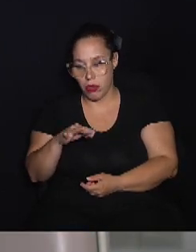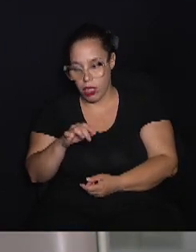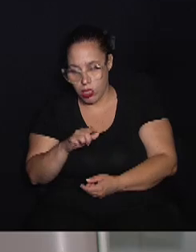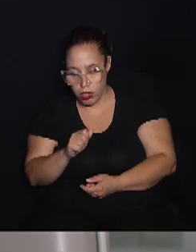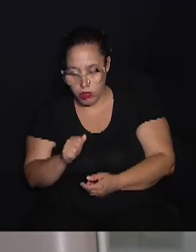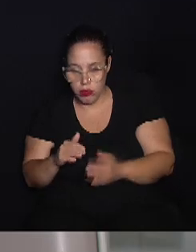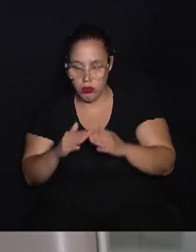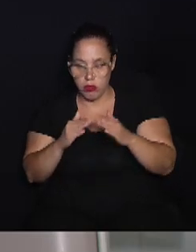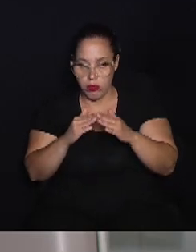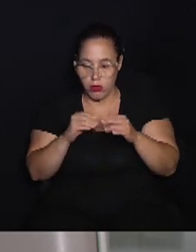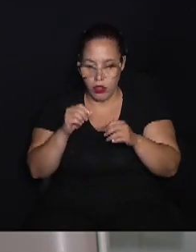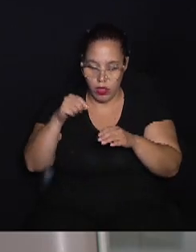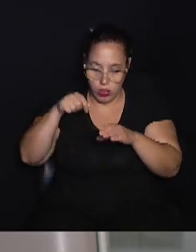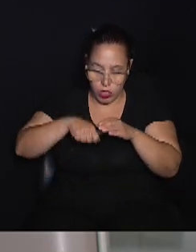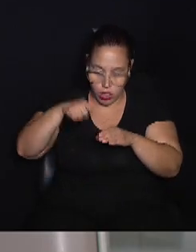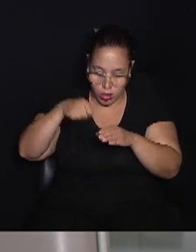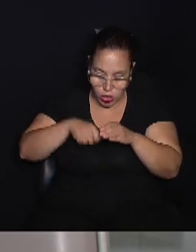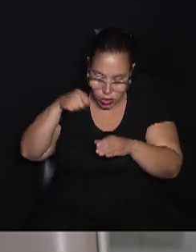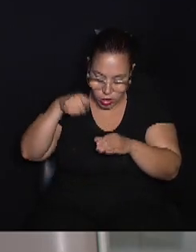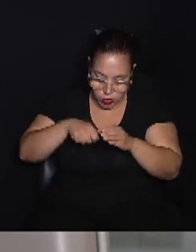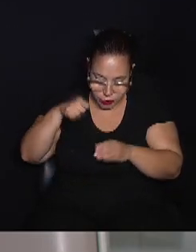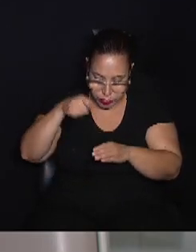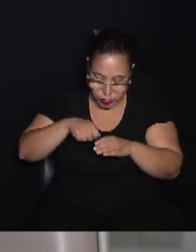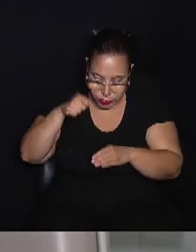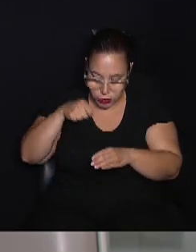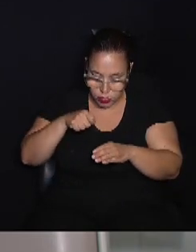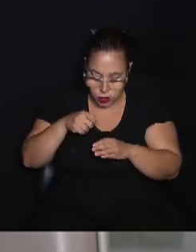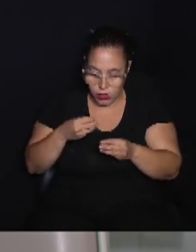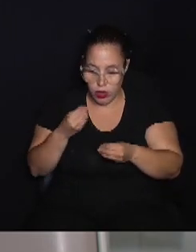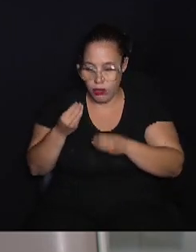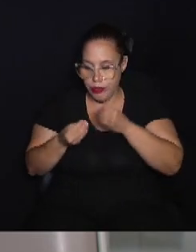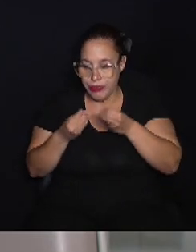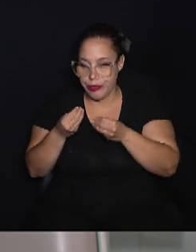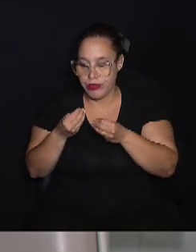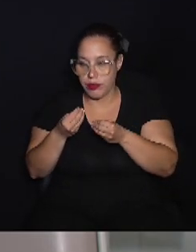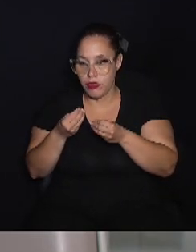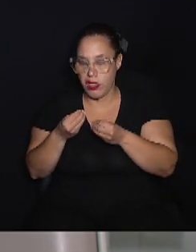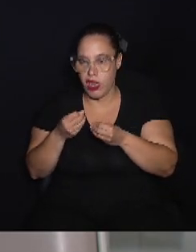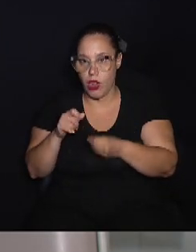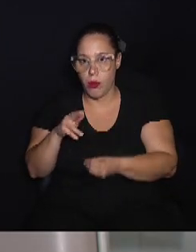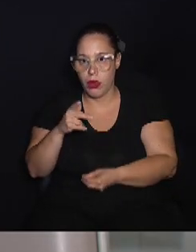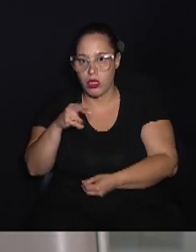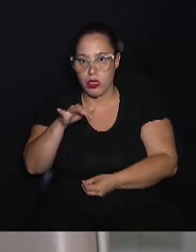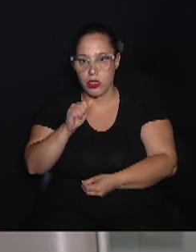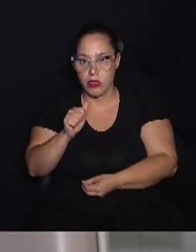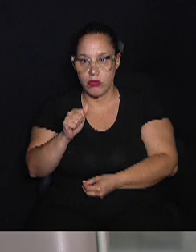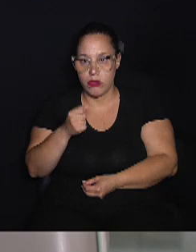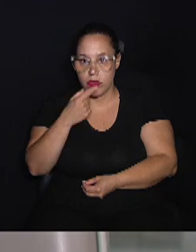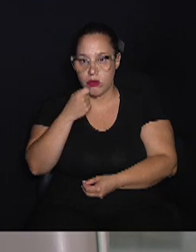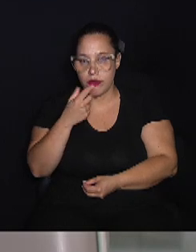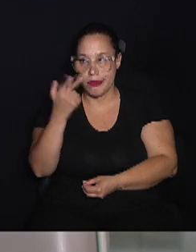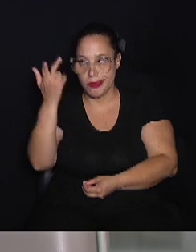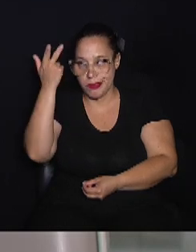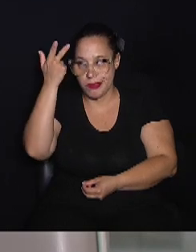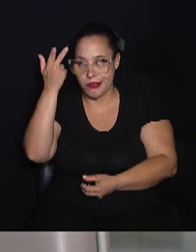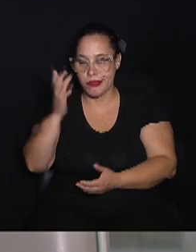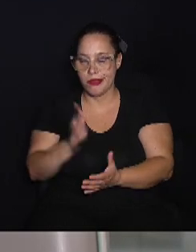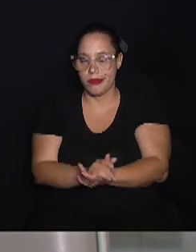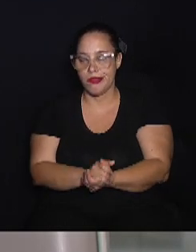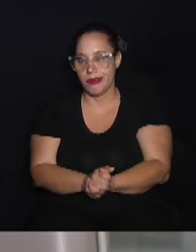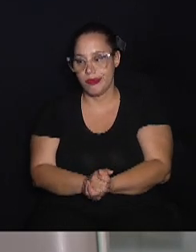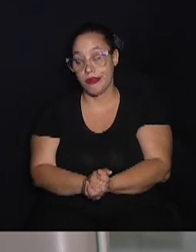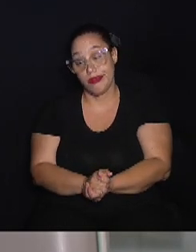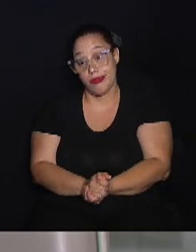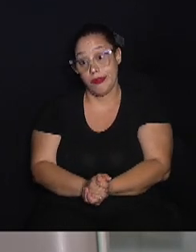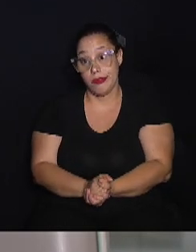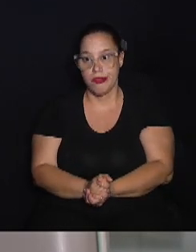casa fazendo chazinhos né Eh como mesmo para alopatia né PR pros pros remédios tradicionais então